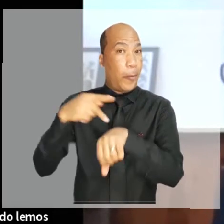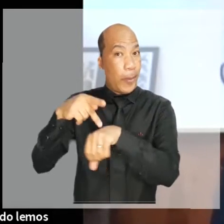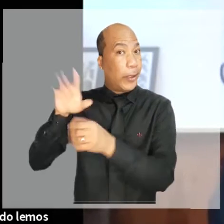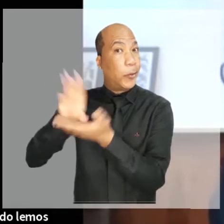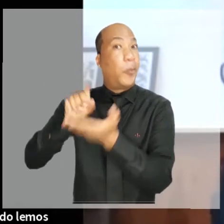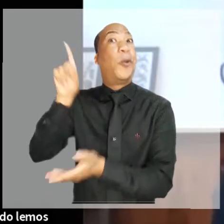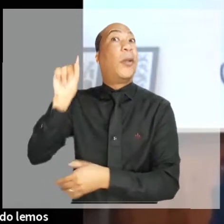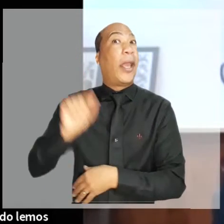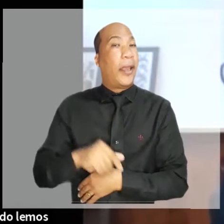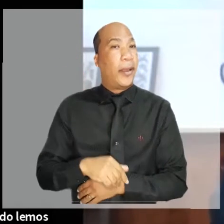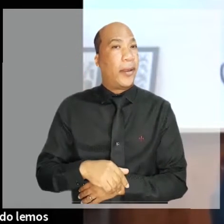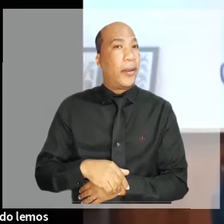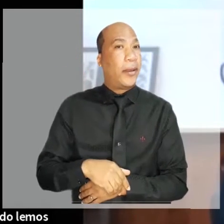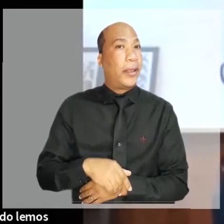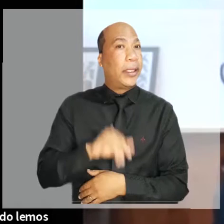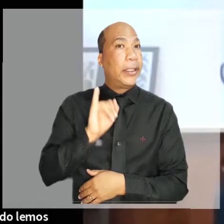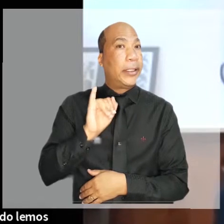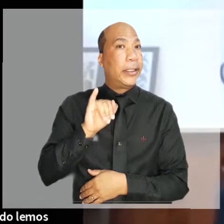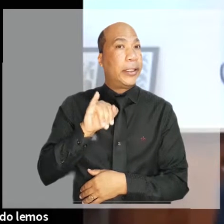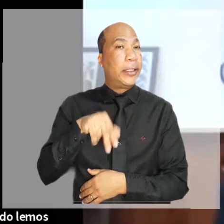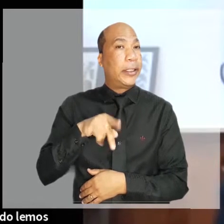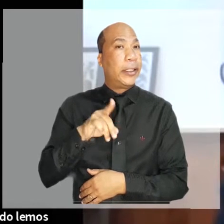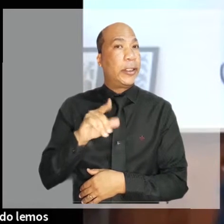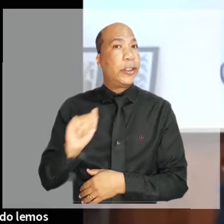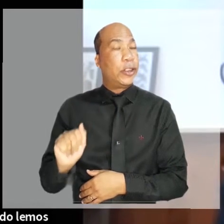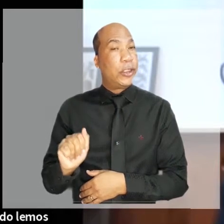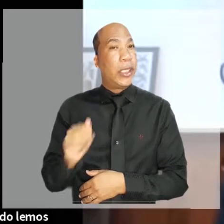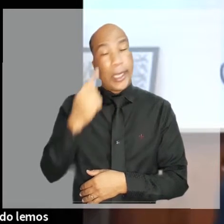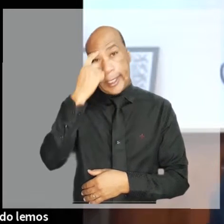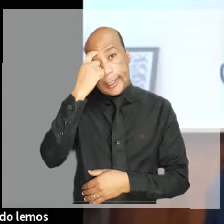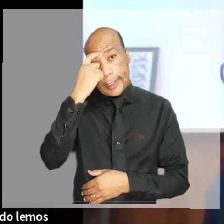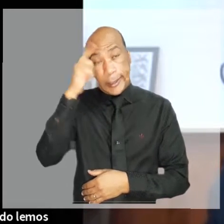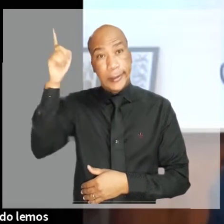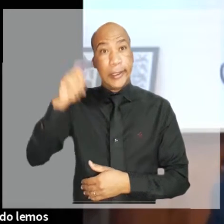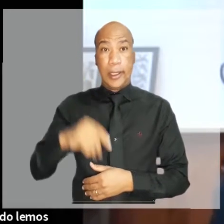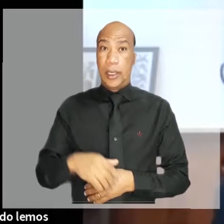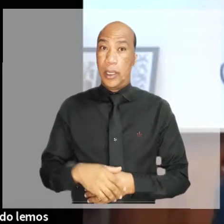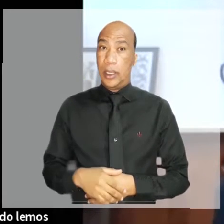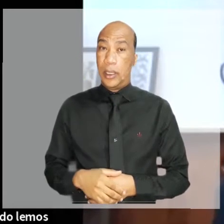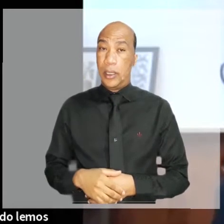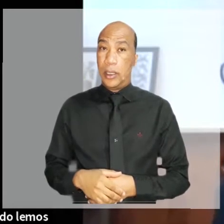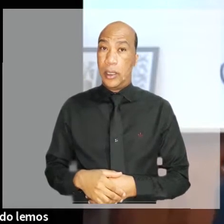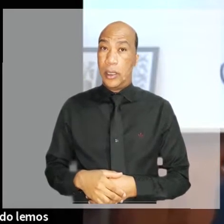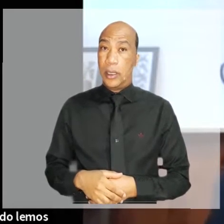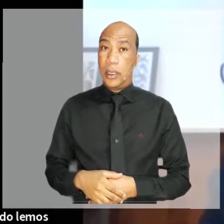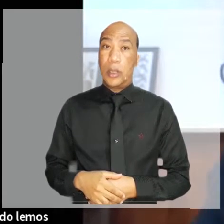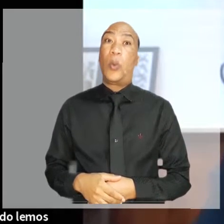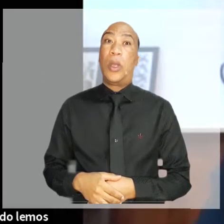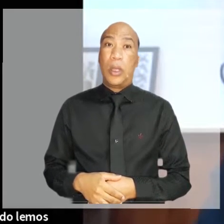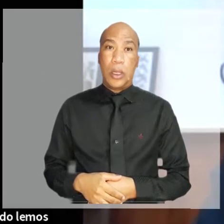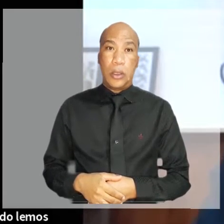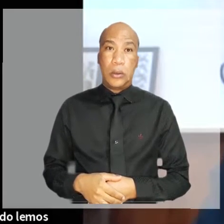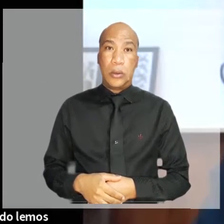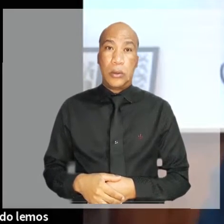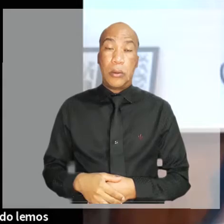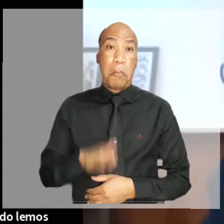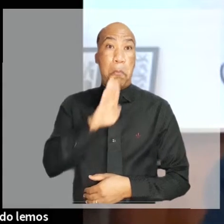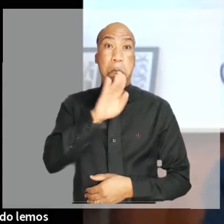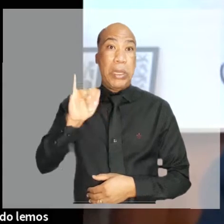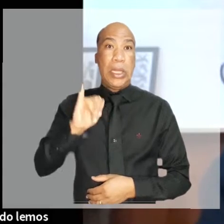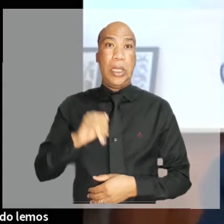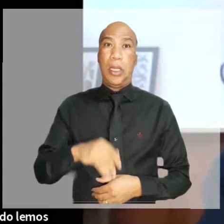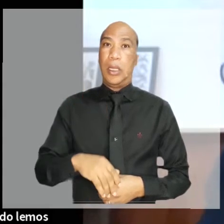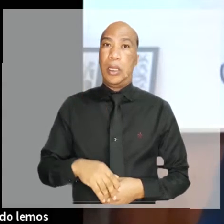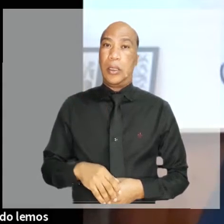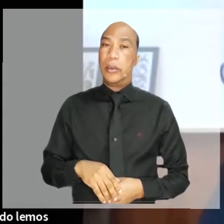E criou também a sua identidade digital, chamada Aadhaar. É uma identidade digital também que o cidadão pode fazer tudo